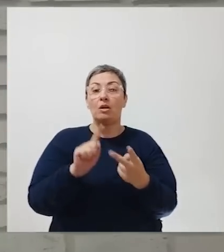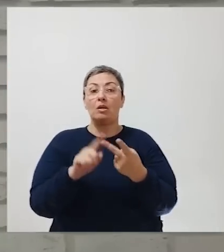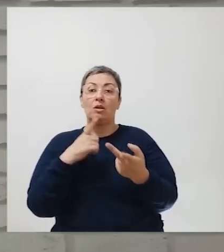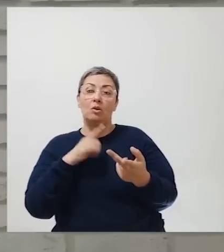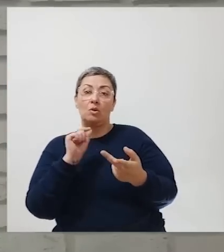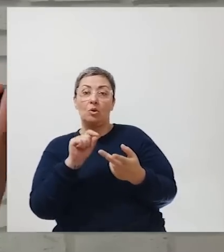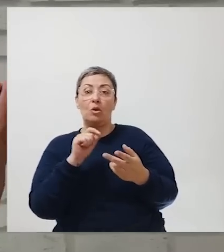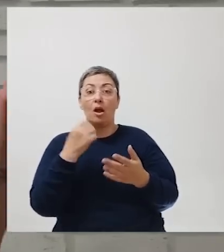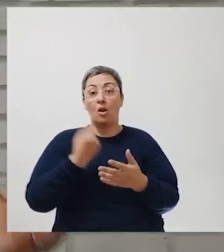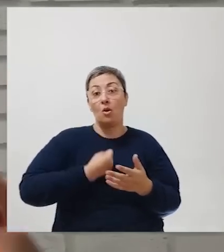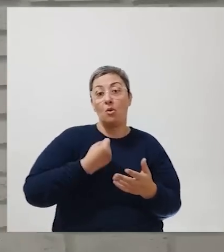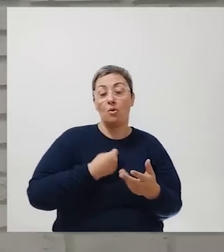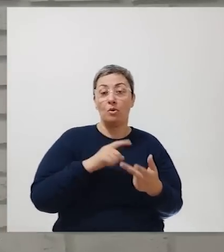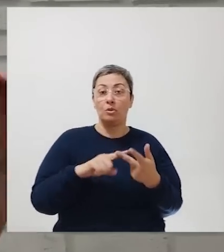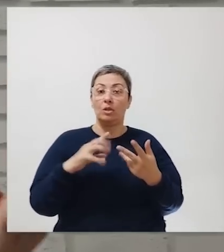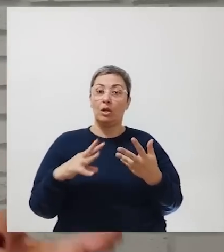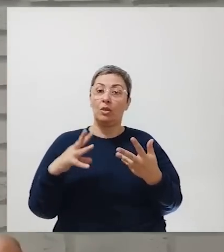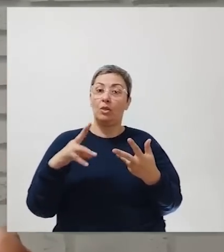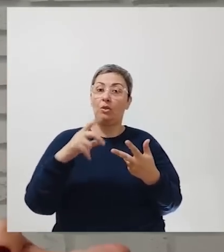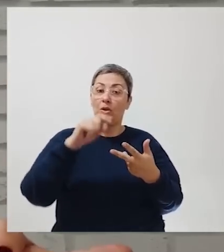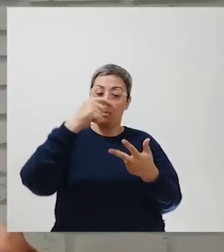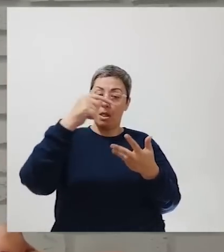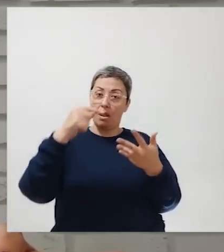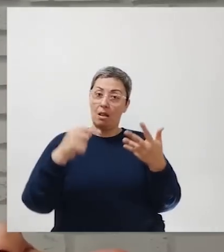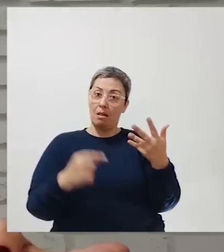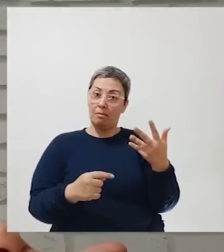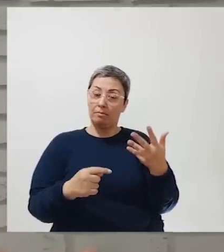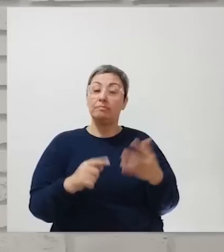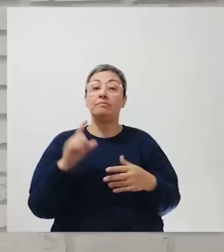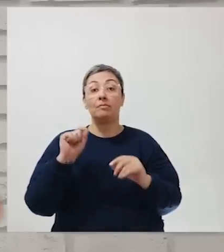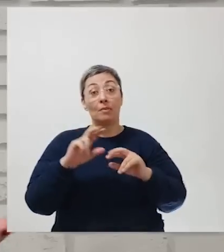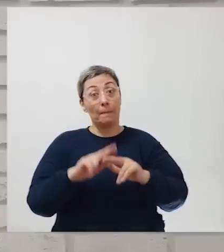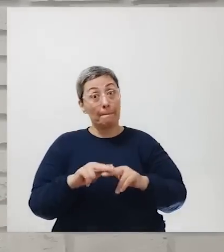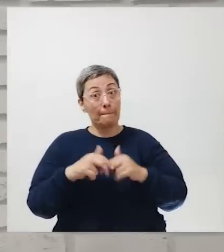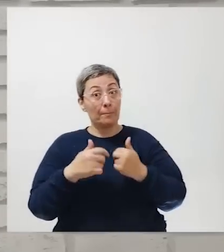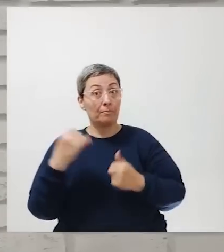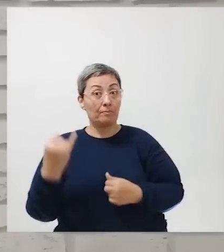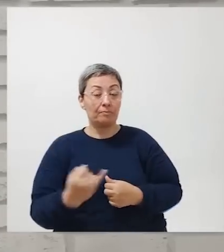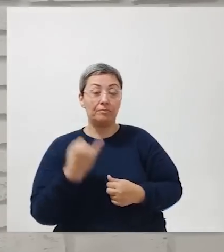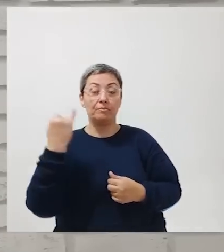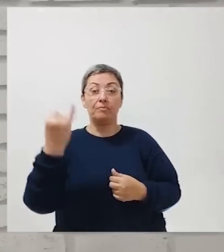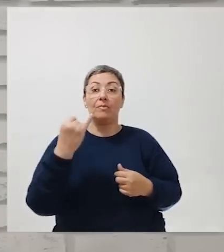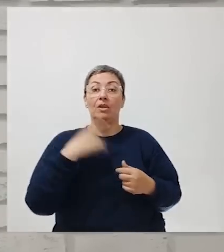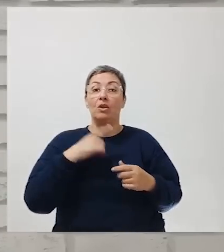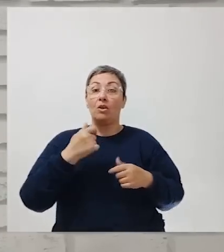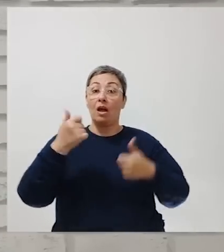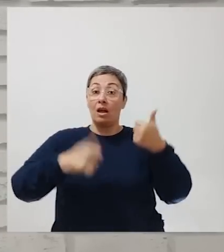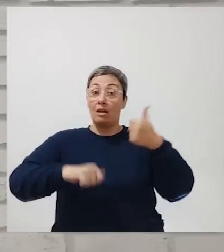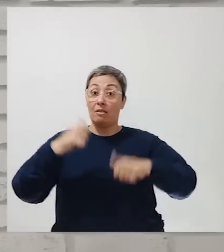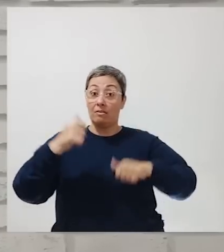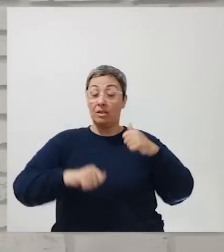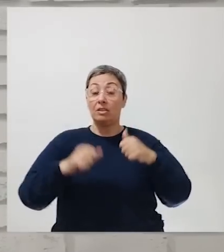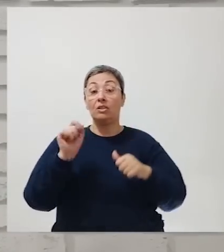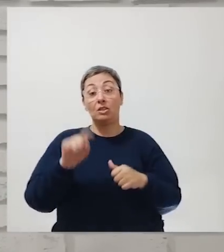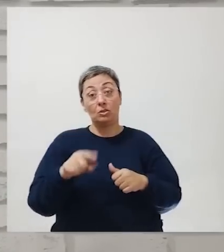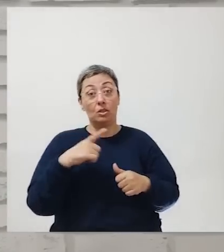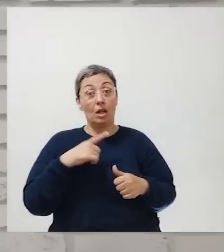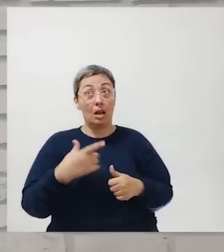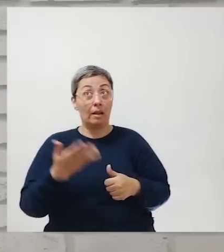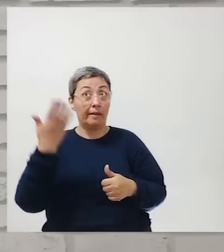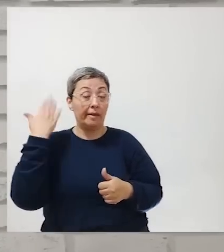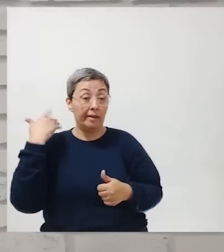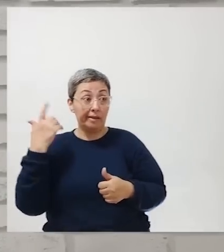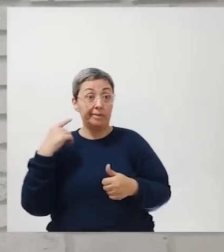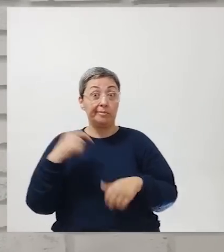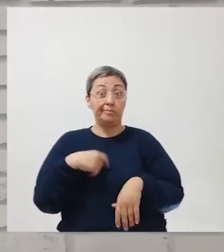em relação aos números e todas as outras coisas. Por isso é tão importante a avaliação. No meu tempo,